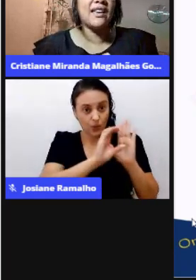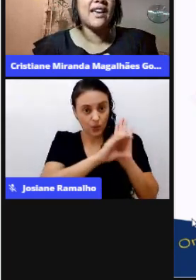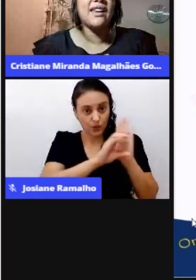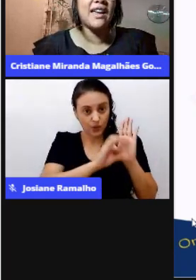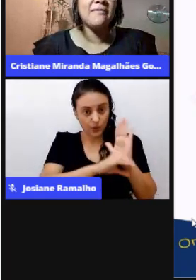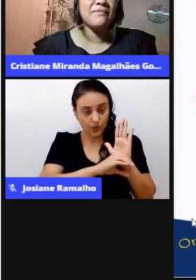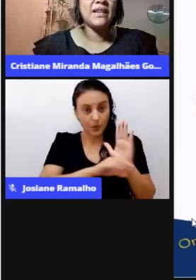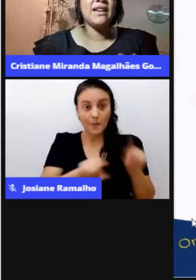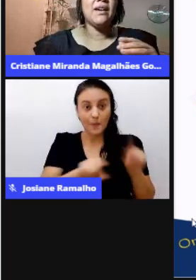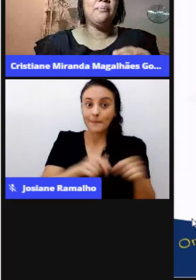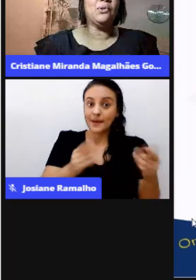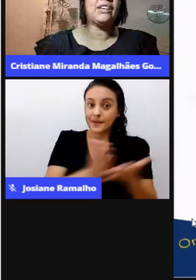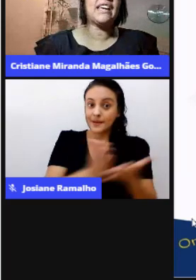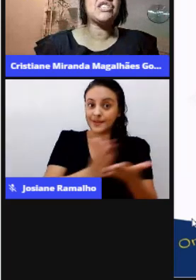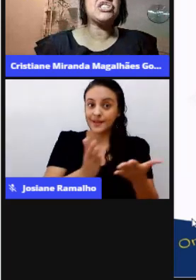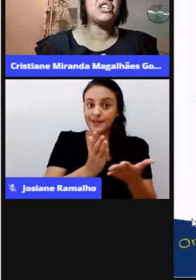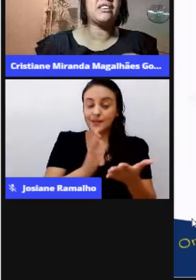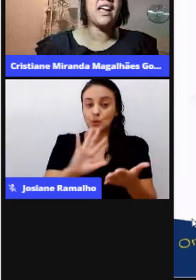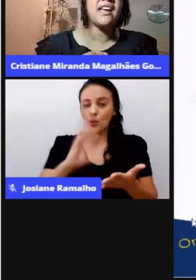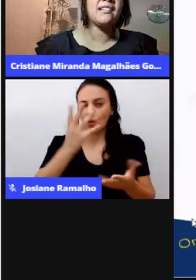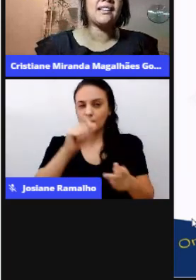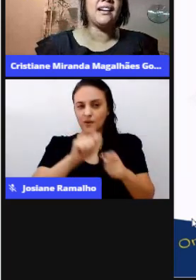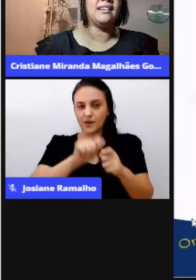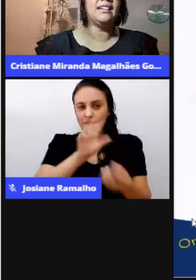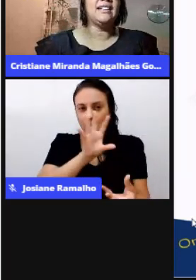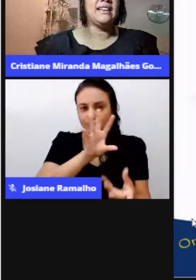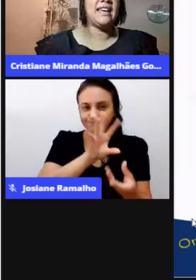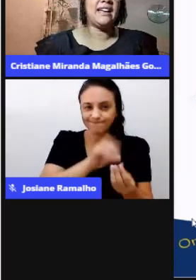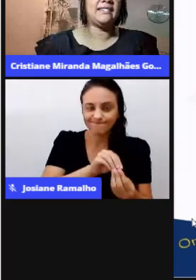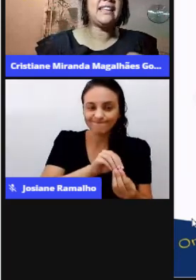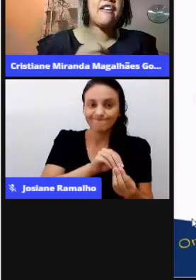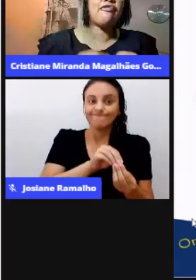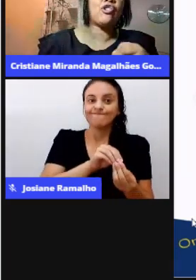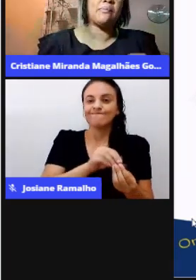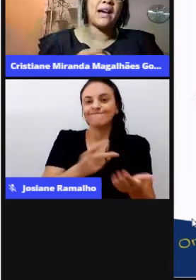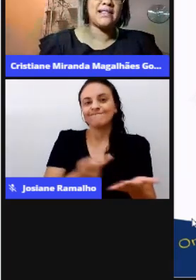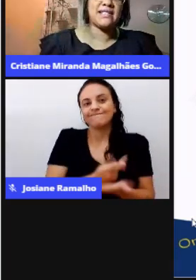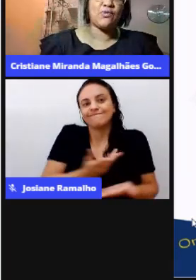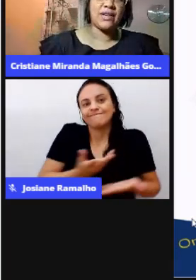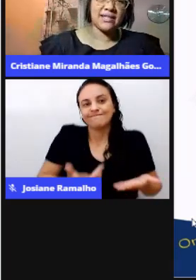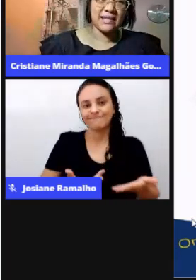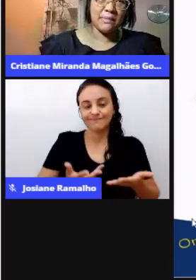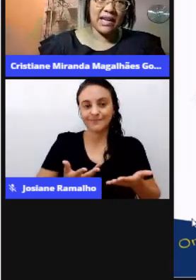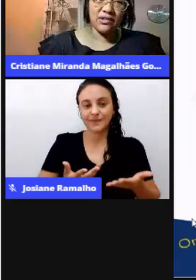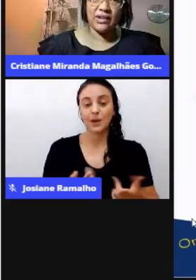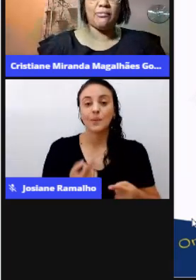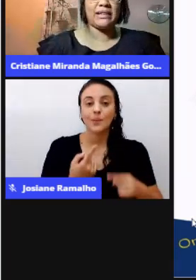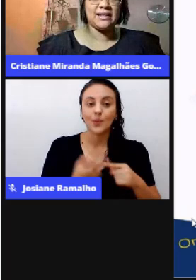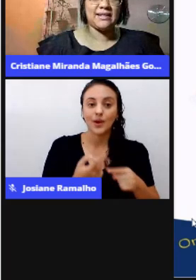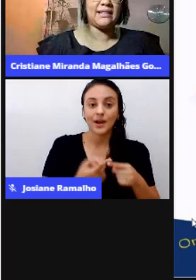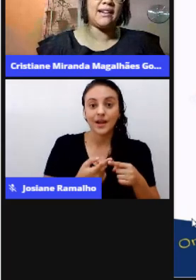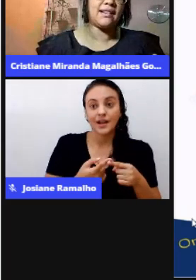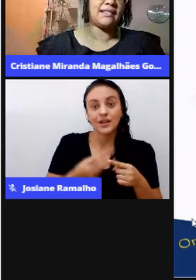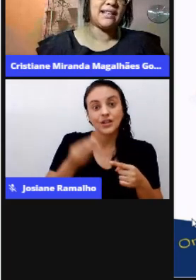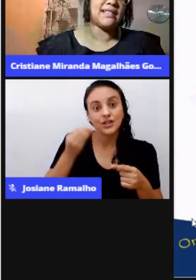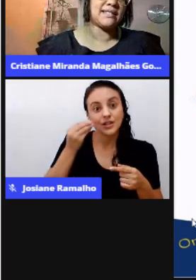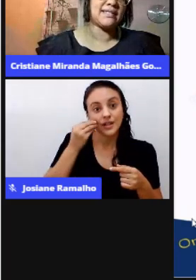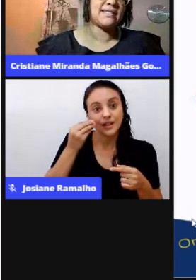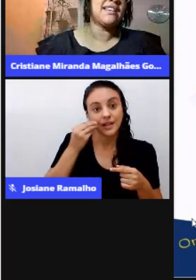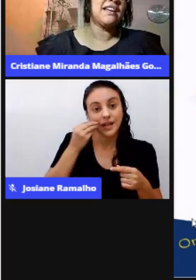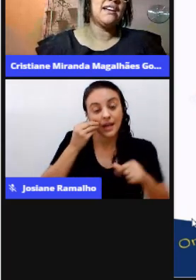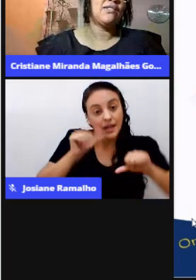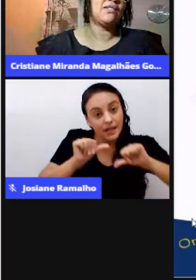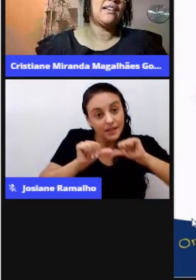errando sem querer, porque a gente tenta deformar esse conhecimento, que é uma